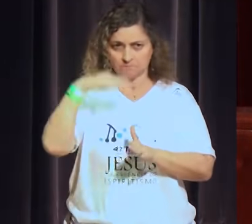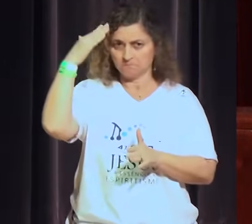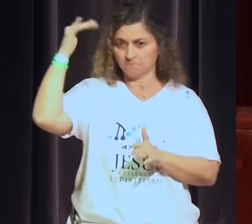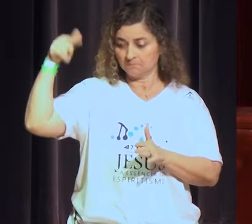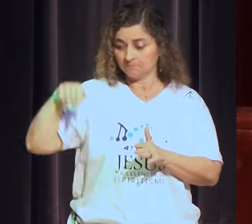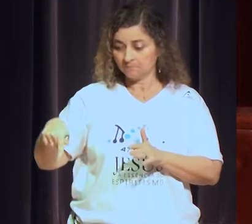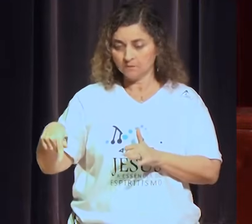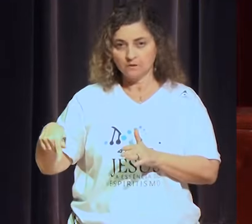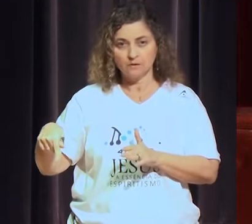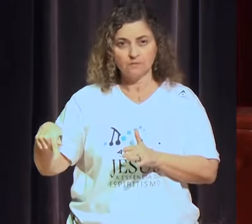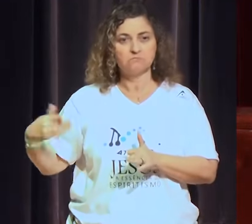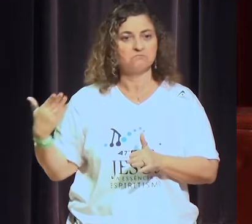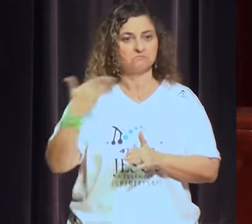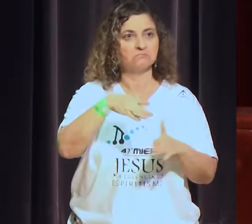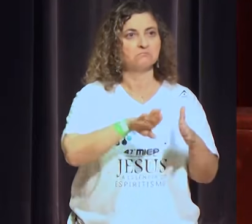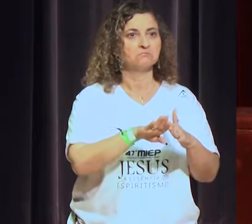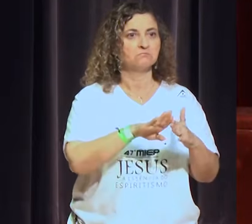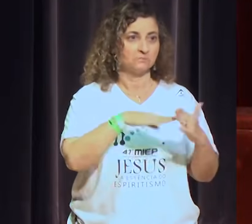médias.